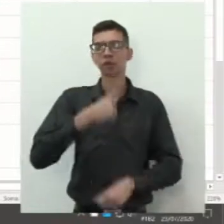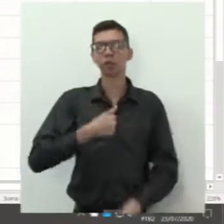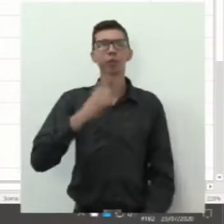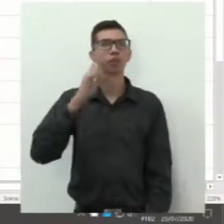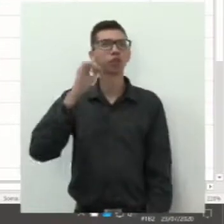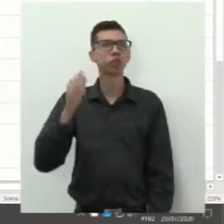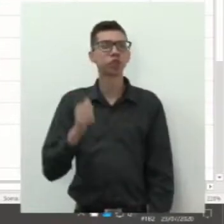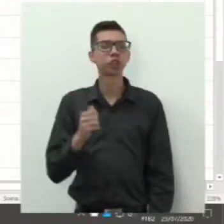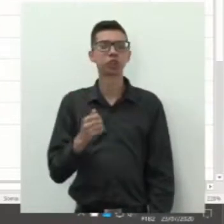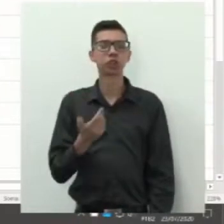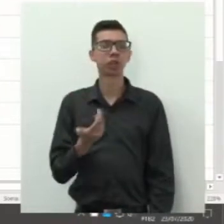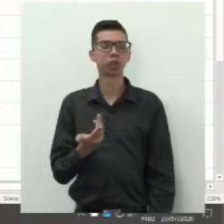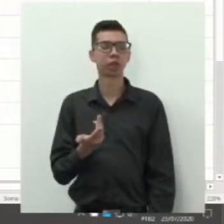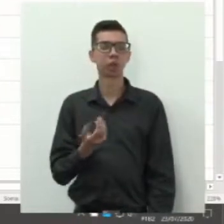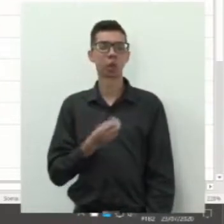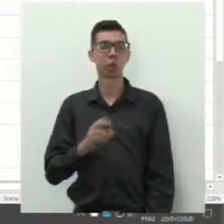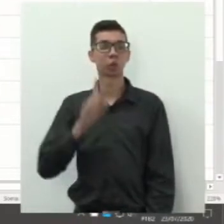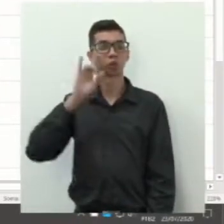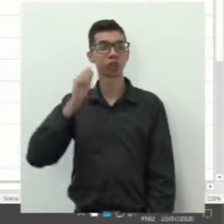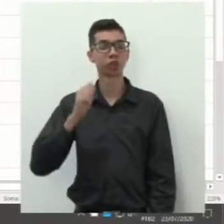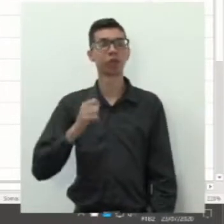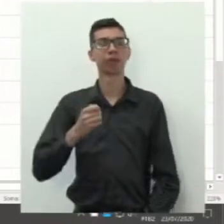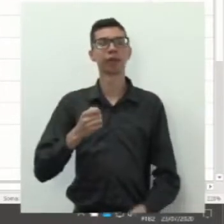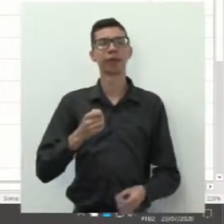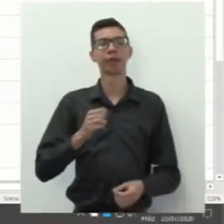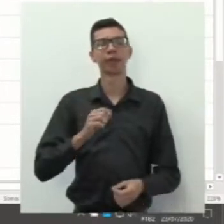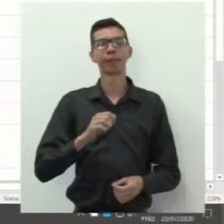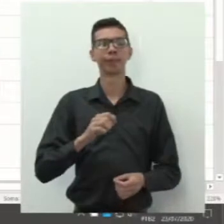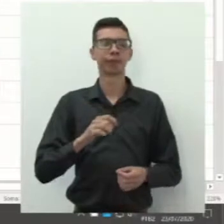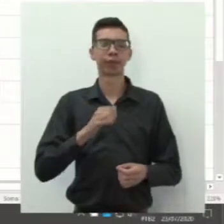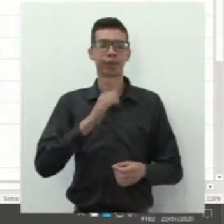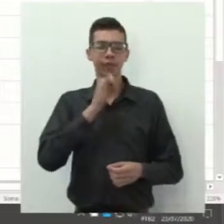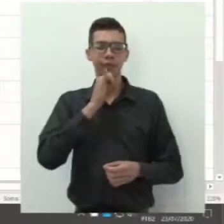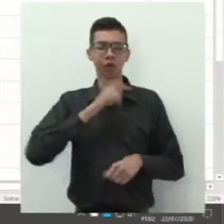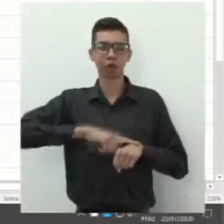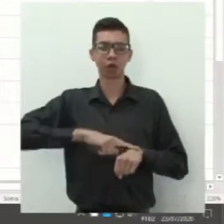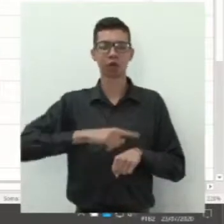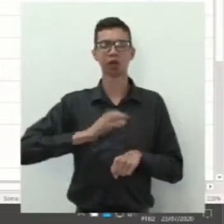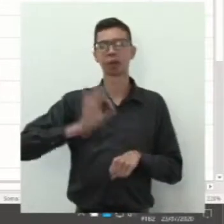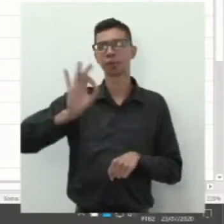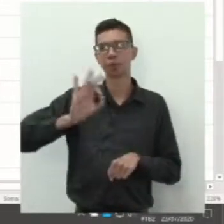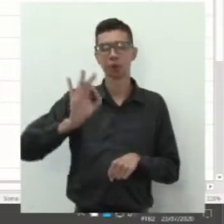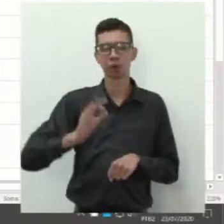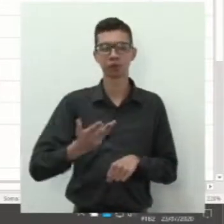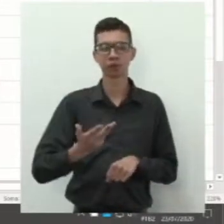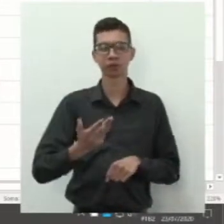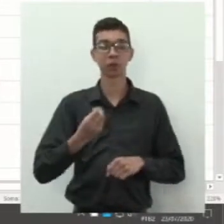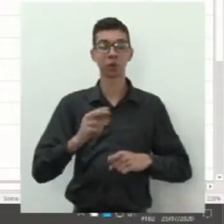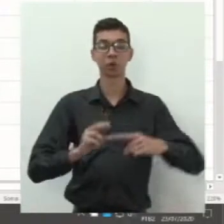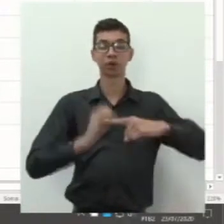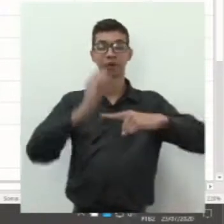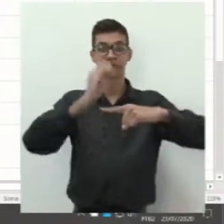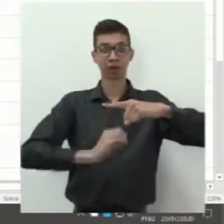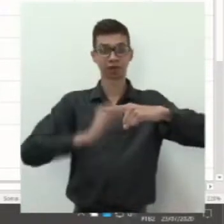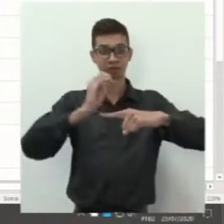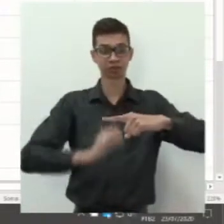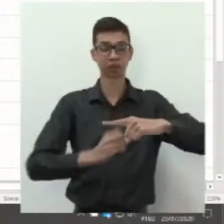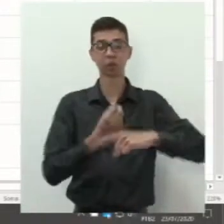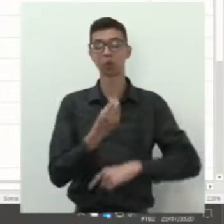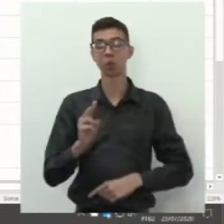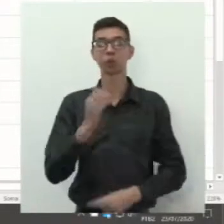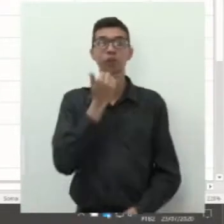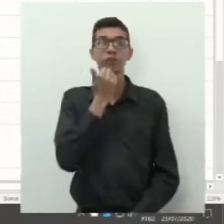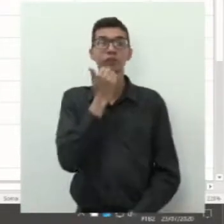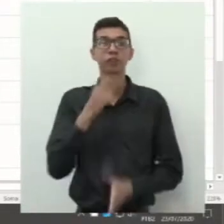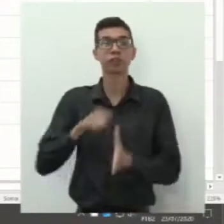abreviada, isso aqui é data completa, é hora, é porcentagem, é fração, é notação científica, se o número é muito grande